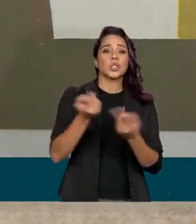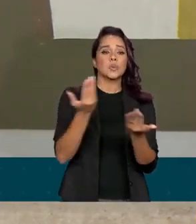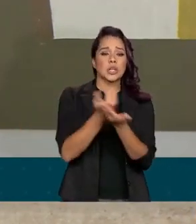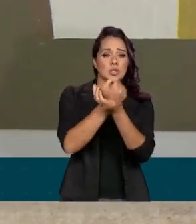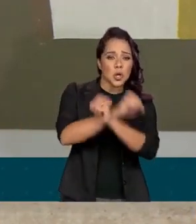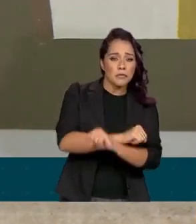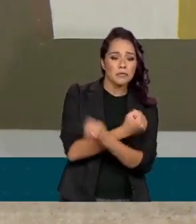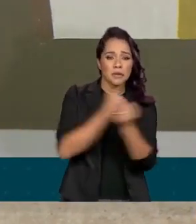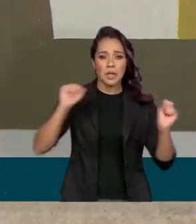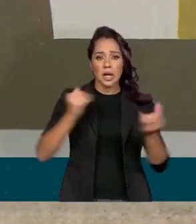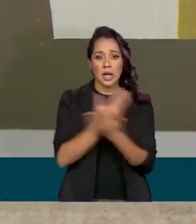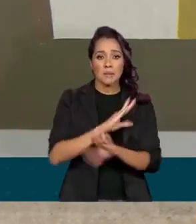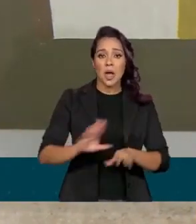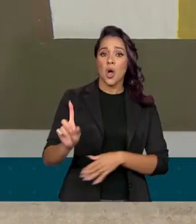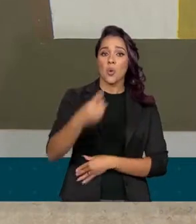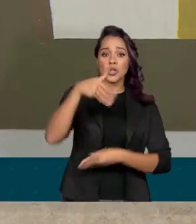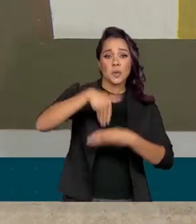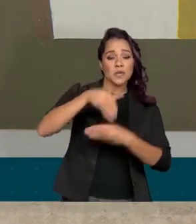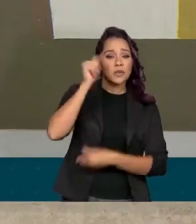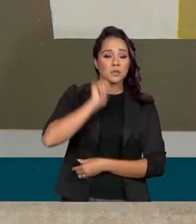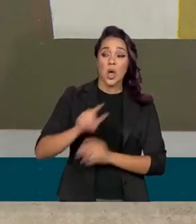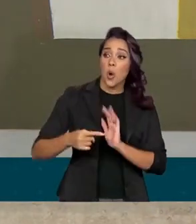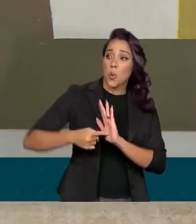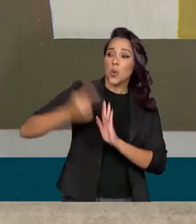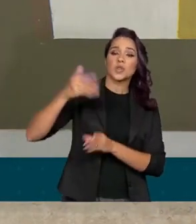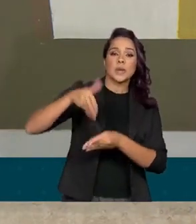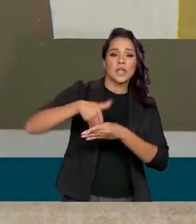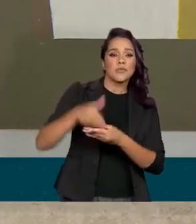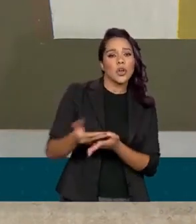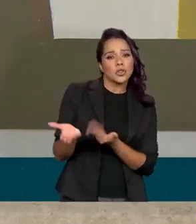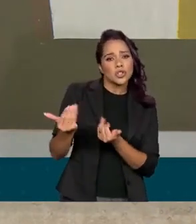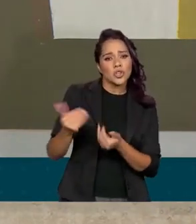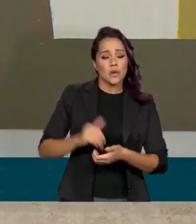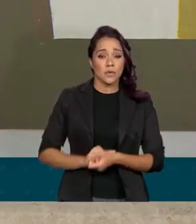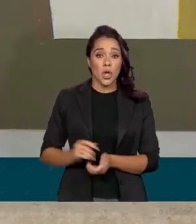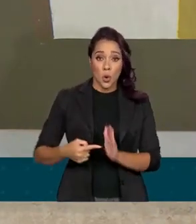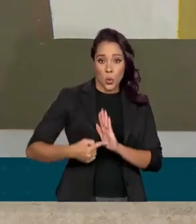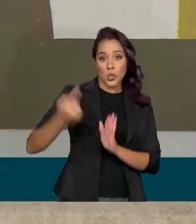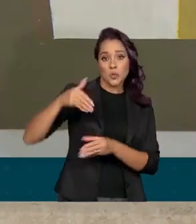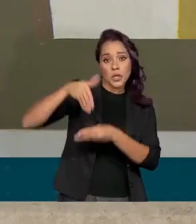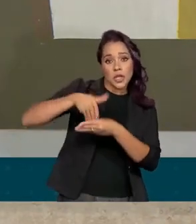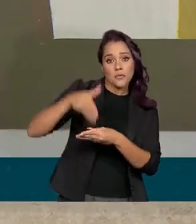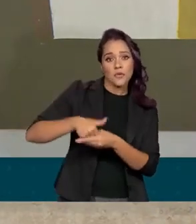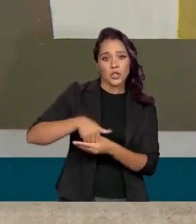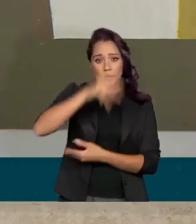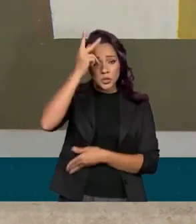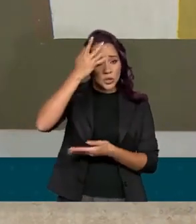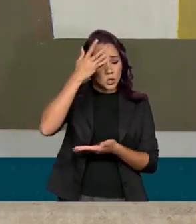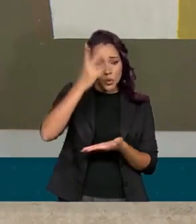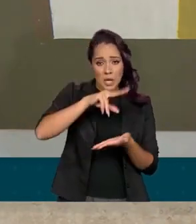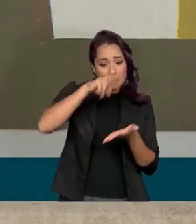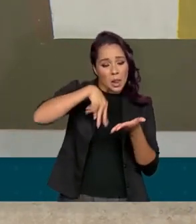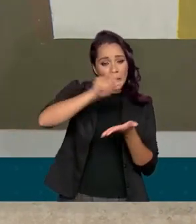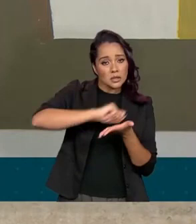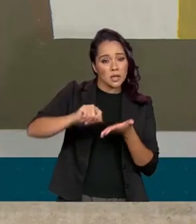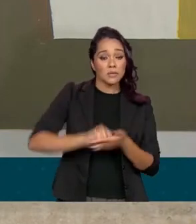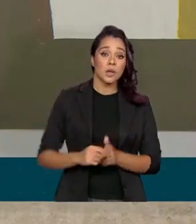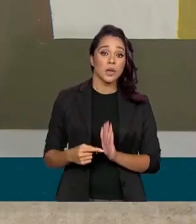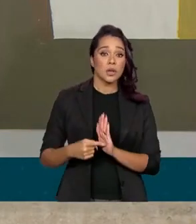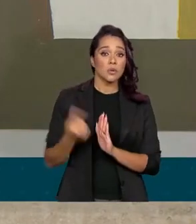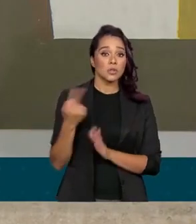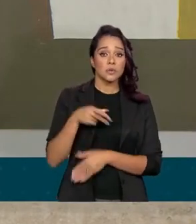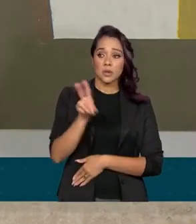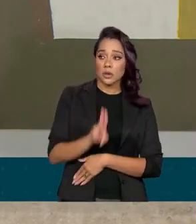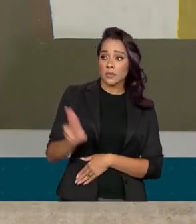escravidão, o último a ter voto de mulher, o último a ter voto de adolescente, o último a ter voto de analfabeto e o último a ter